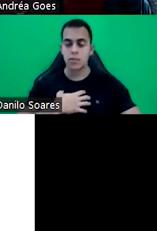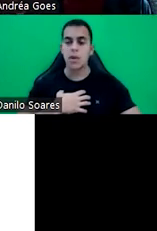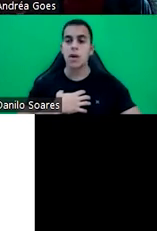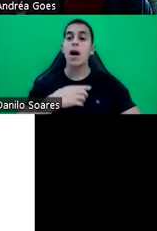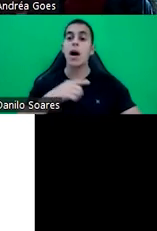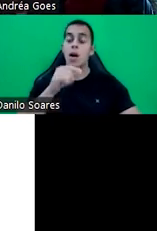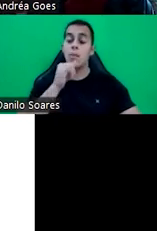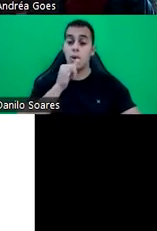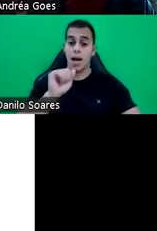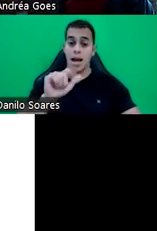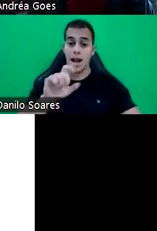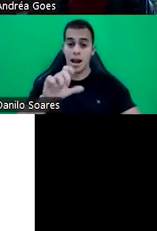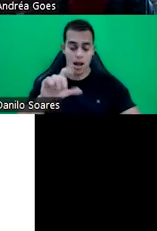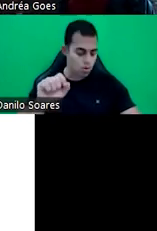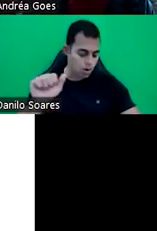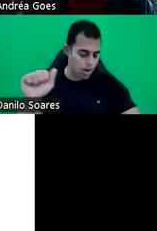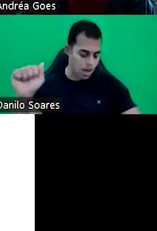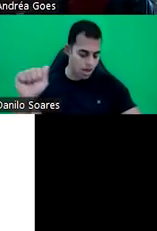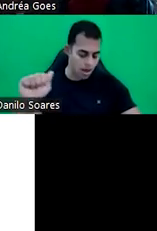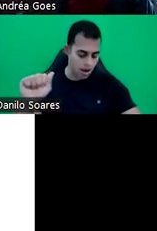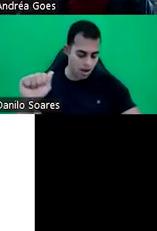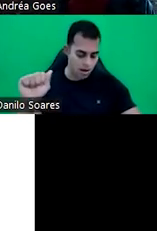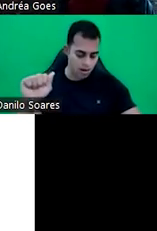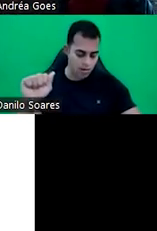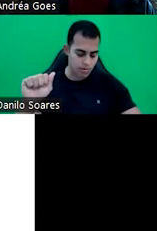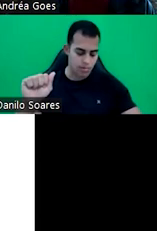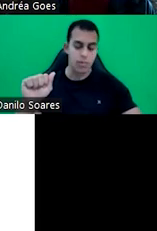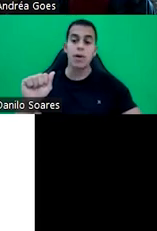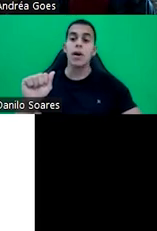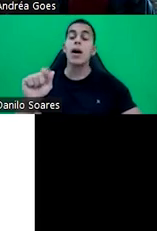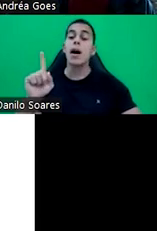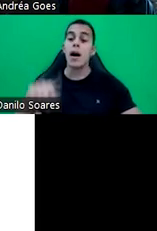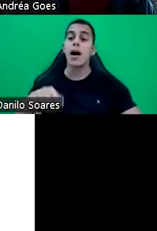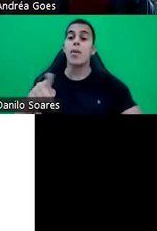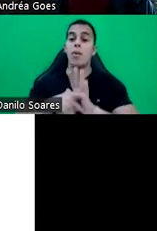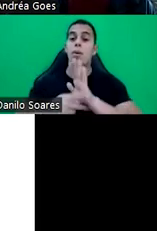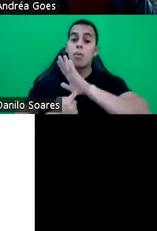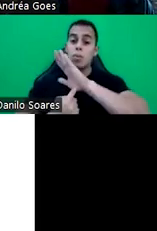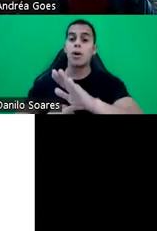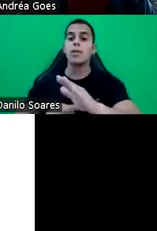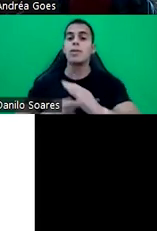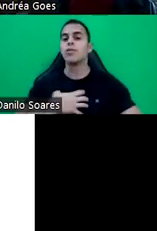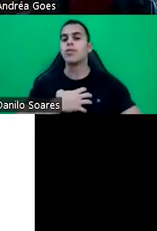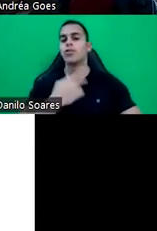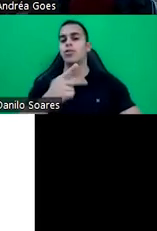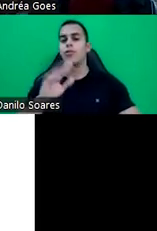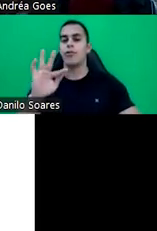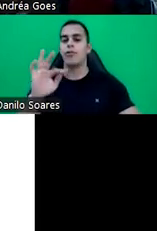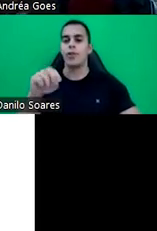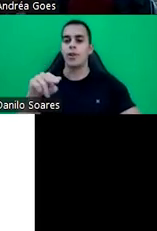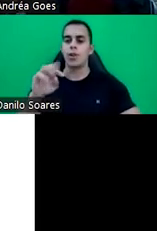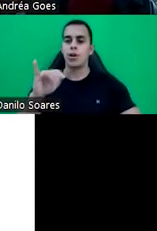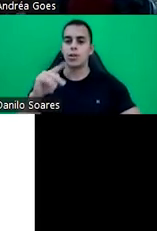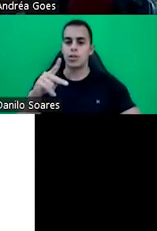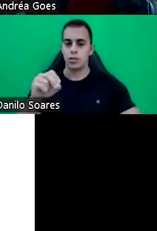o fenótipo do alelo A? Eu quero dizer, aquilo que a gente expressa, que vai gerar o tal fenótipo, que é uma resposta imunológica,